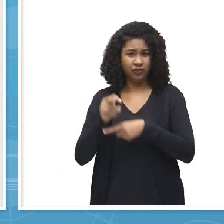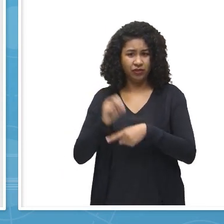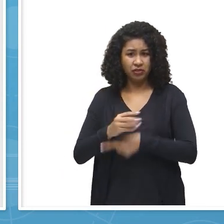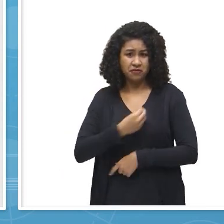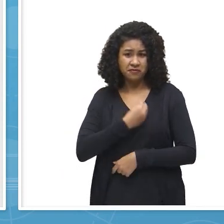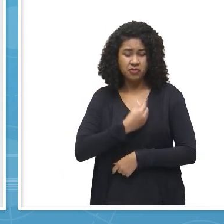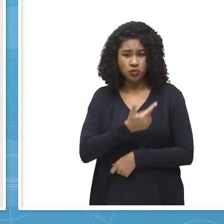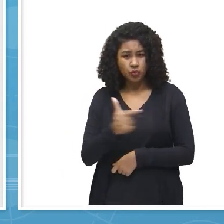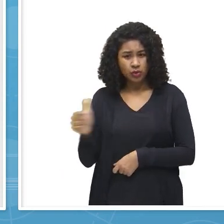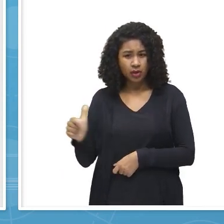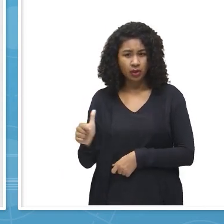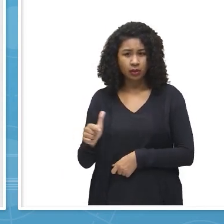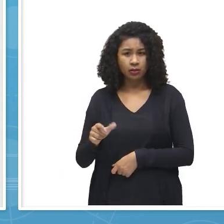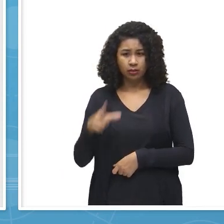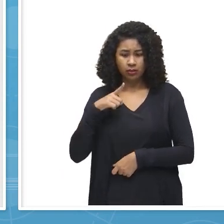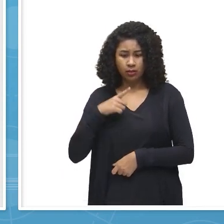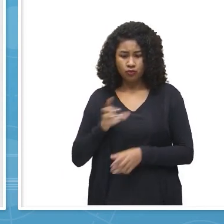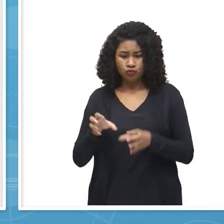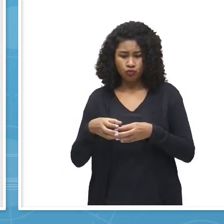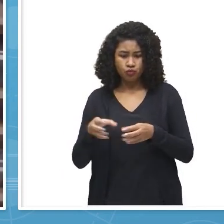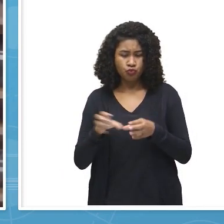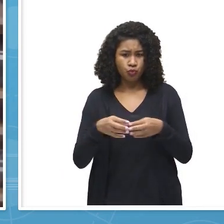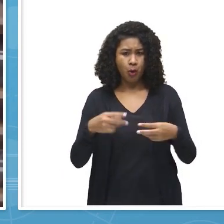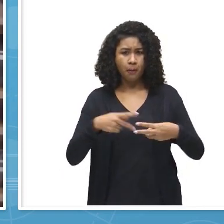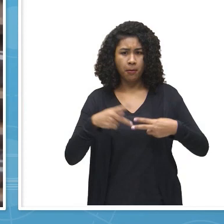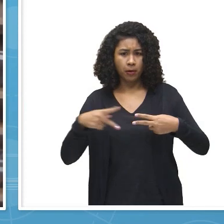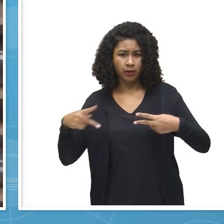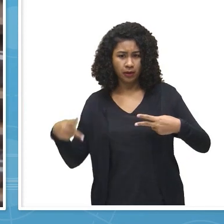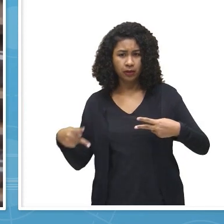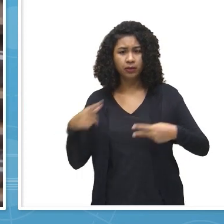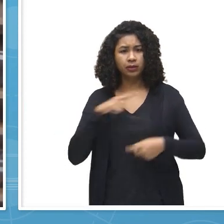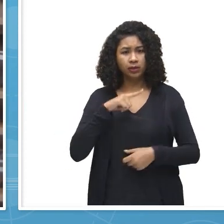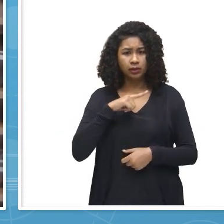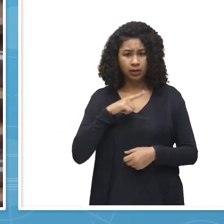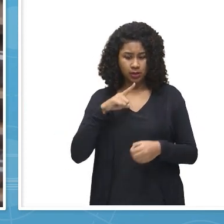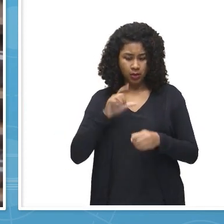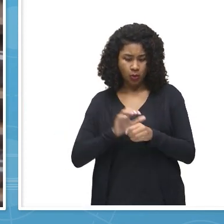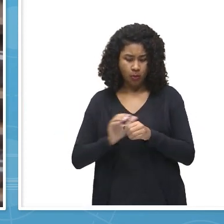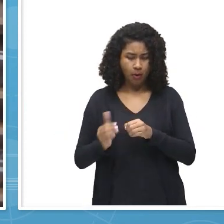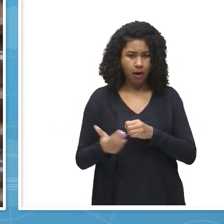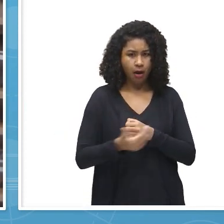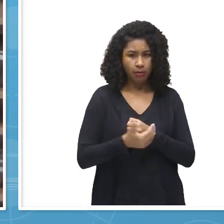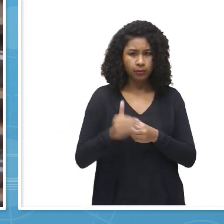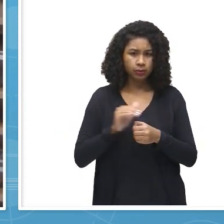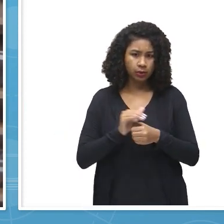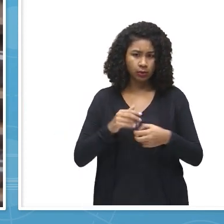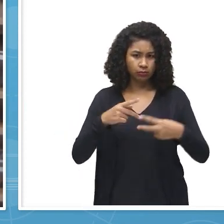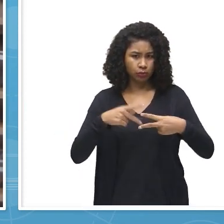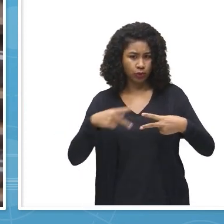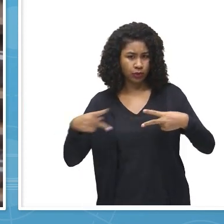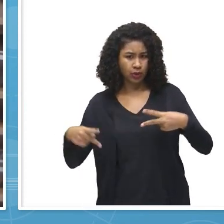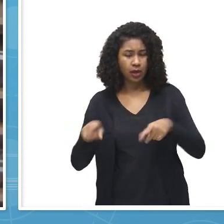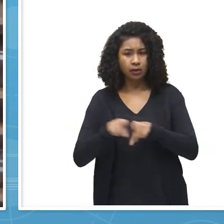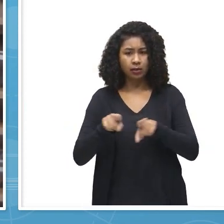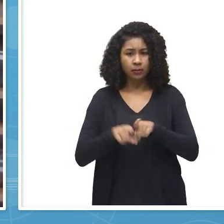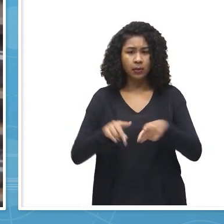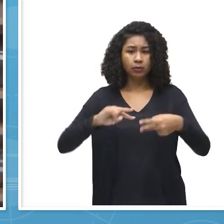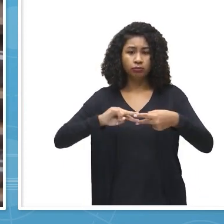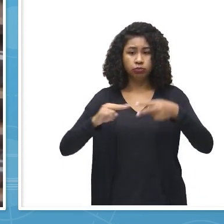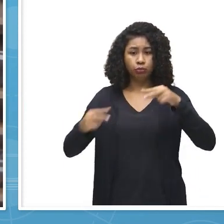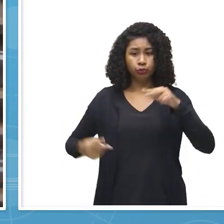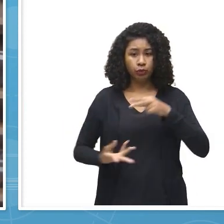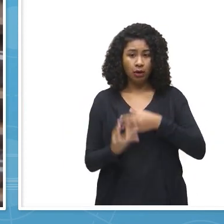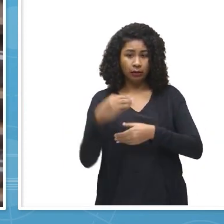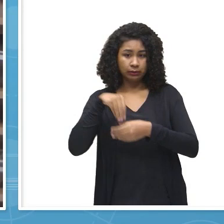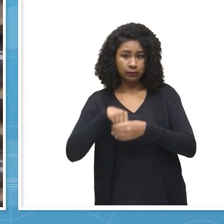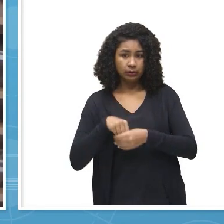eles são pequenos aglomerados ali de proteína, tem uma cápsula proteica, tem um material genético dentro deles, que faz com que